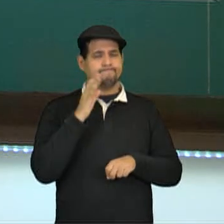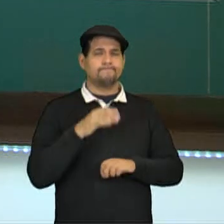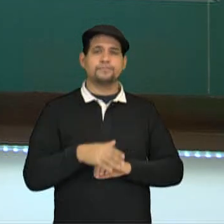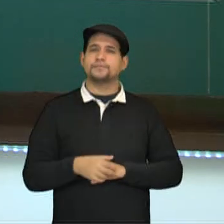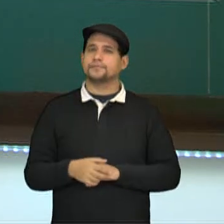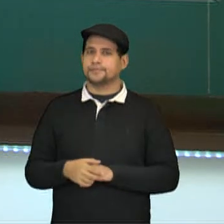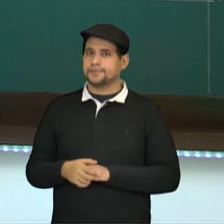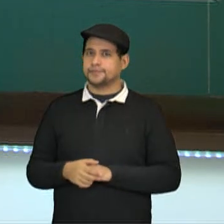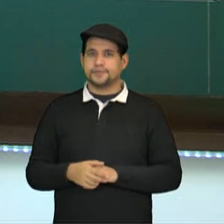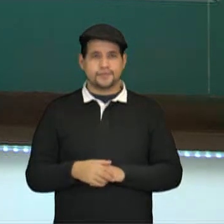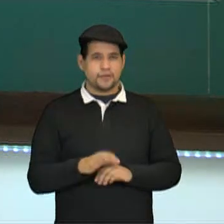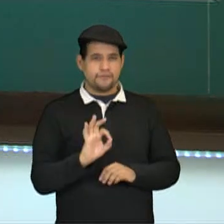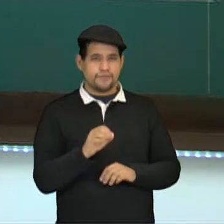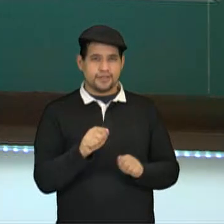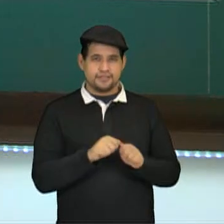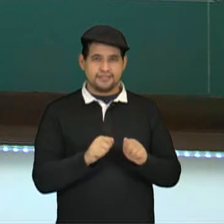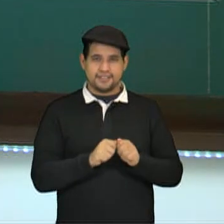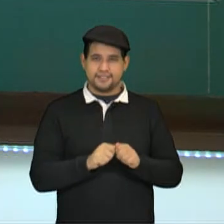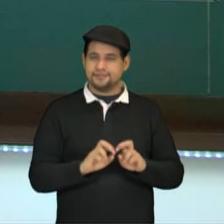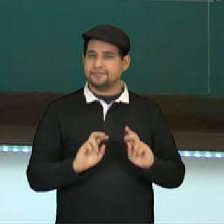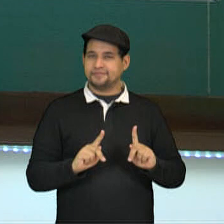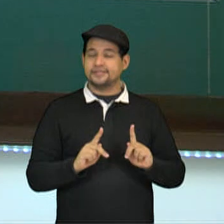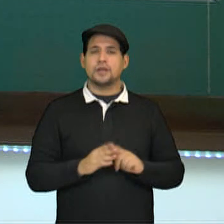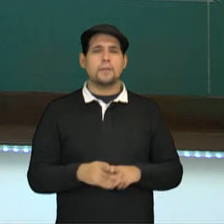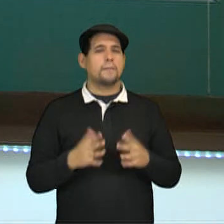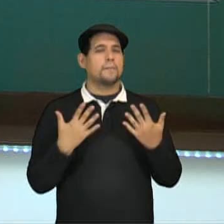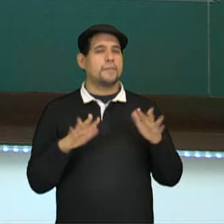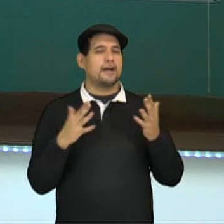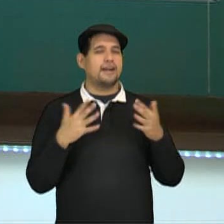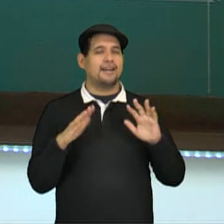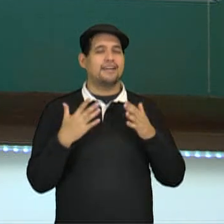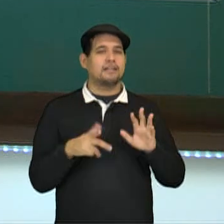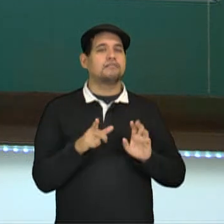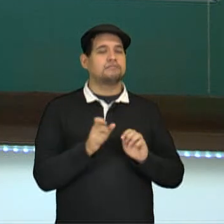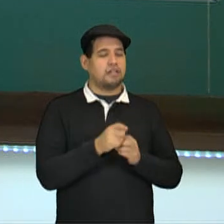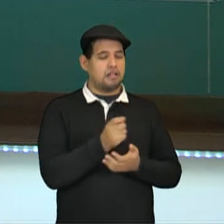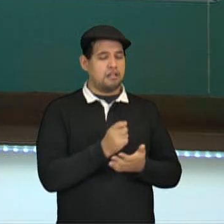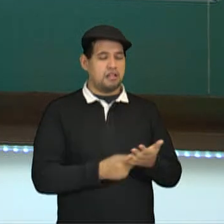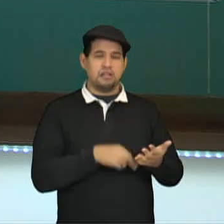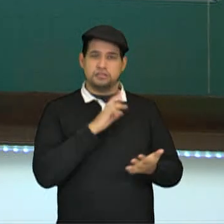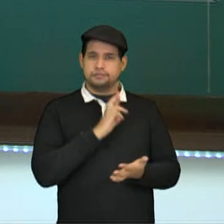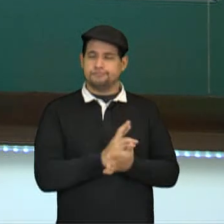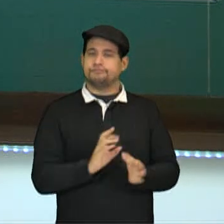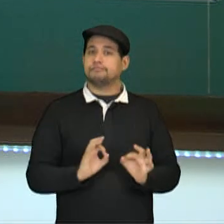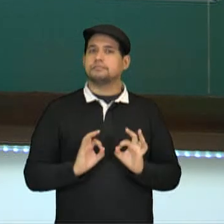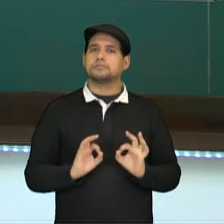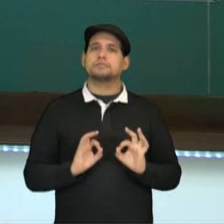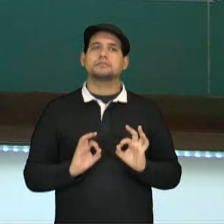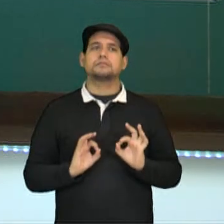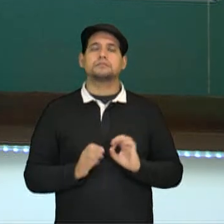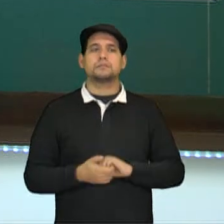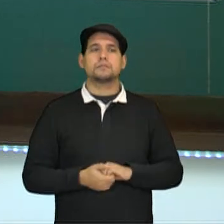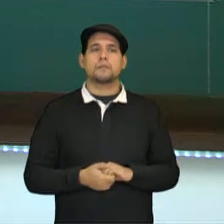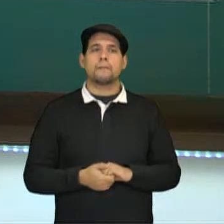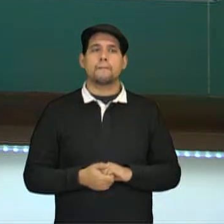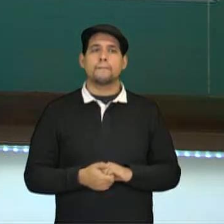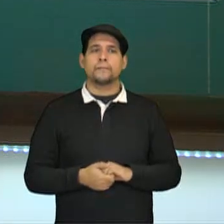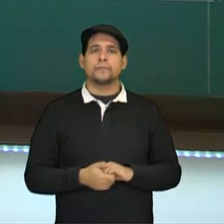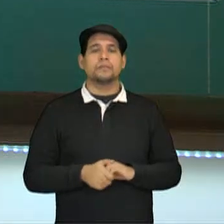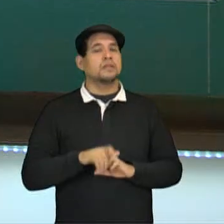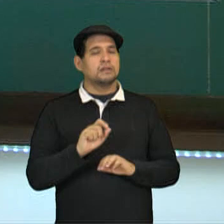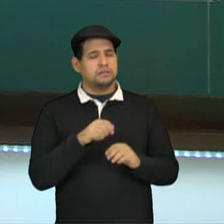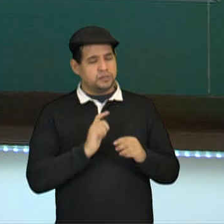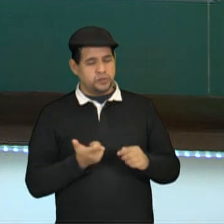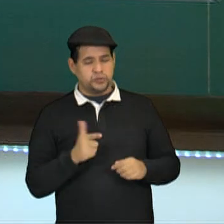ok? Mandou bem aí? Muito bem, galerinha. Parabéns aí pela sua dedicação, tá? Isso mesmo, continuar aí